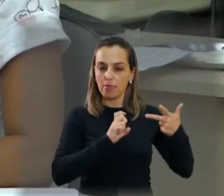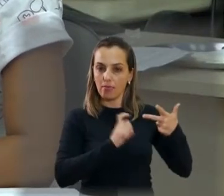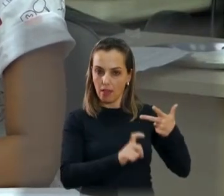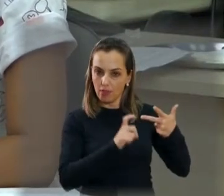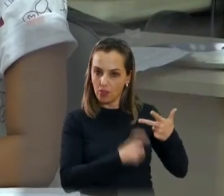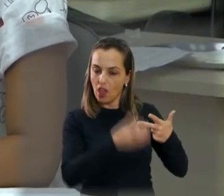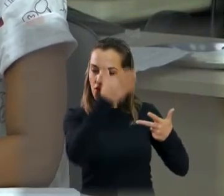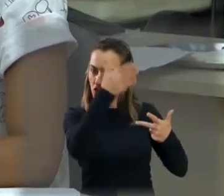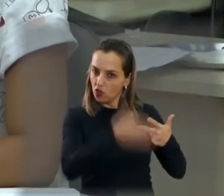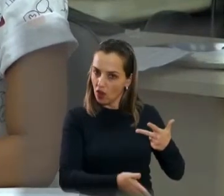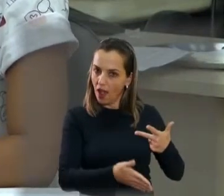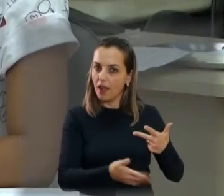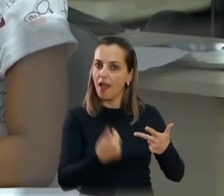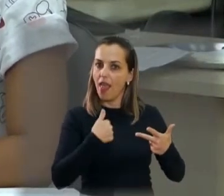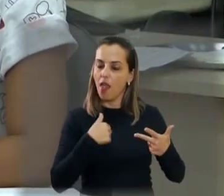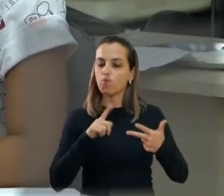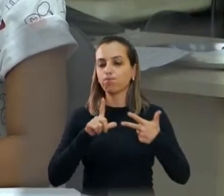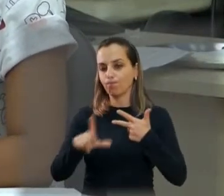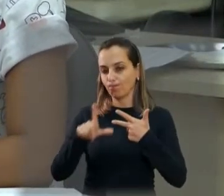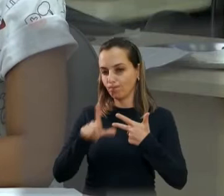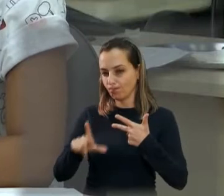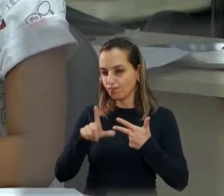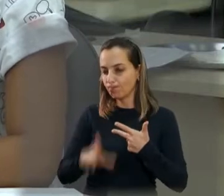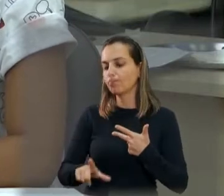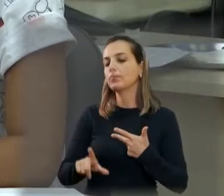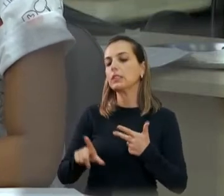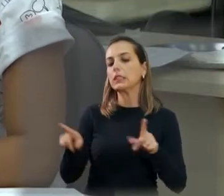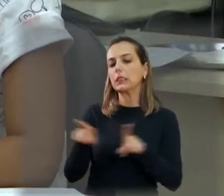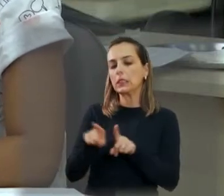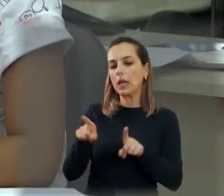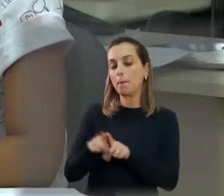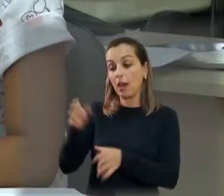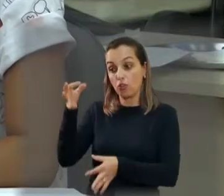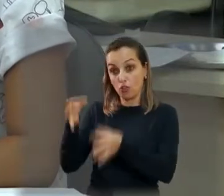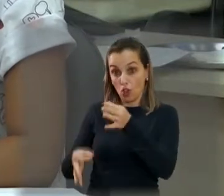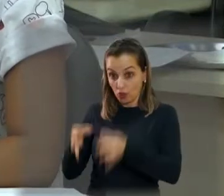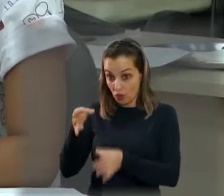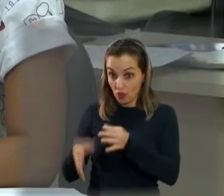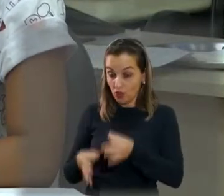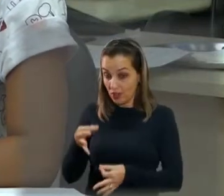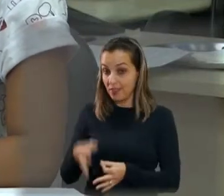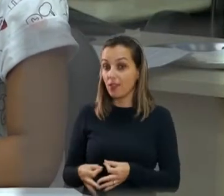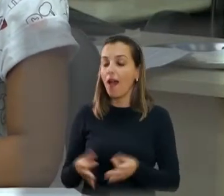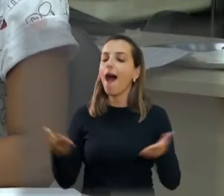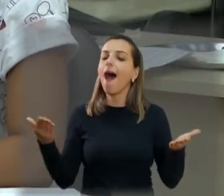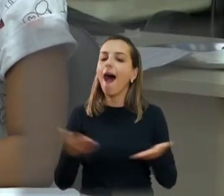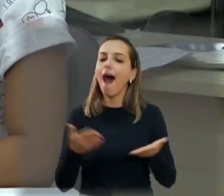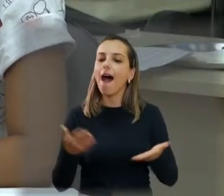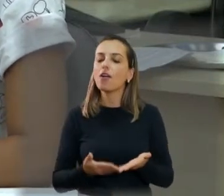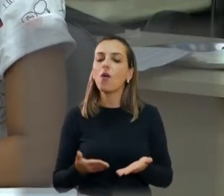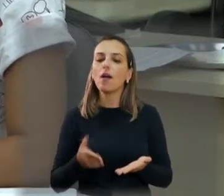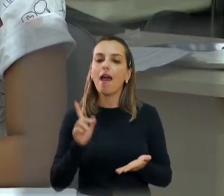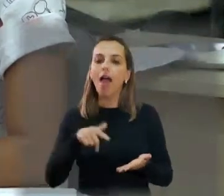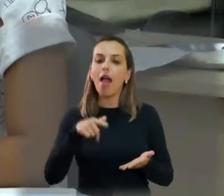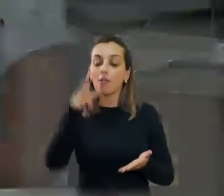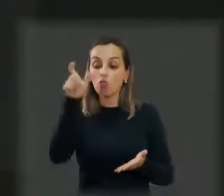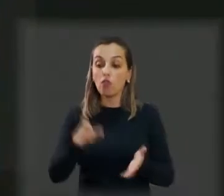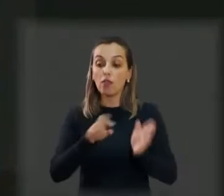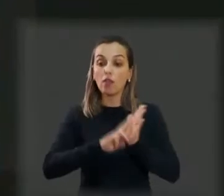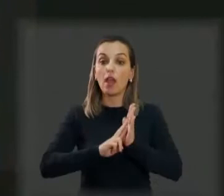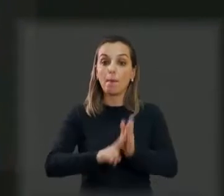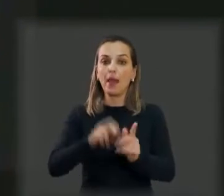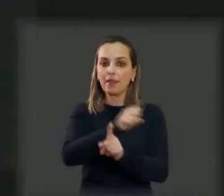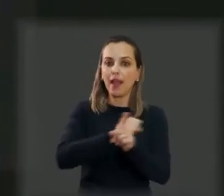Executivo, estou aqui representando o Legislativo, também temos o Judiciário na pessoa do Dr. Marcos, e agora ouvir o representante da